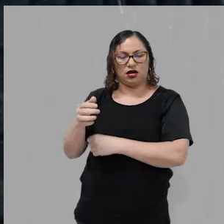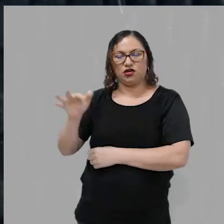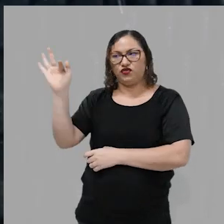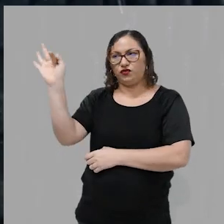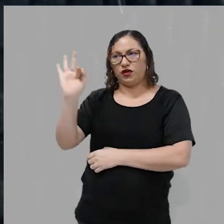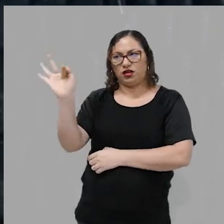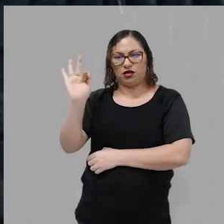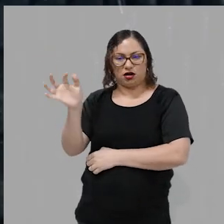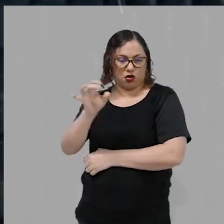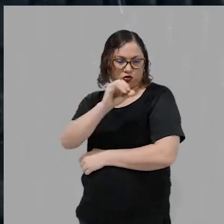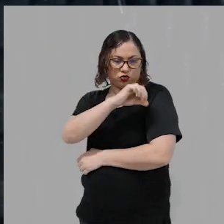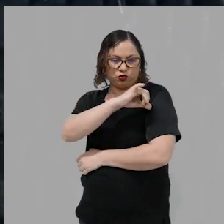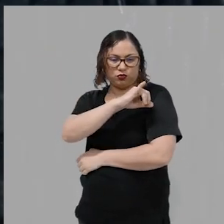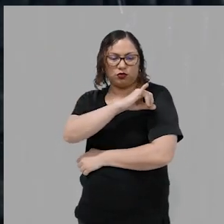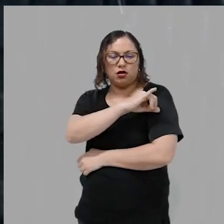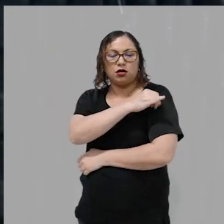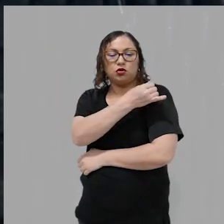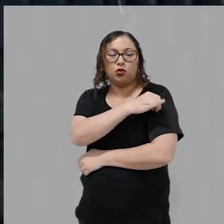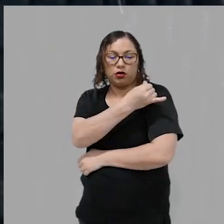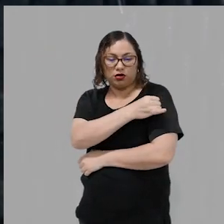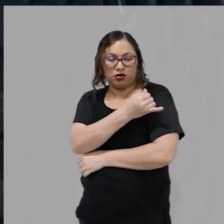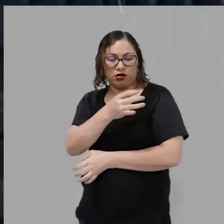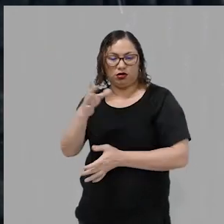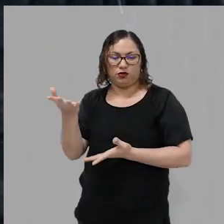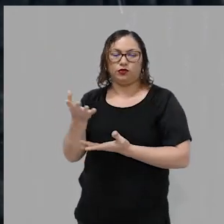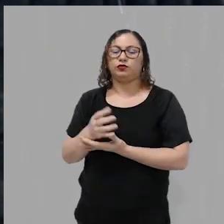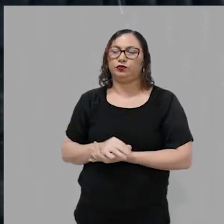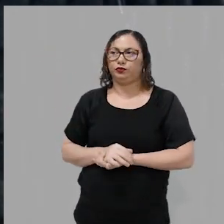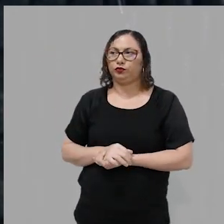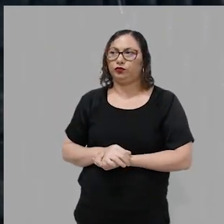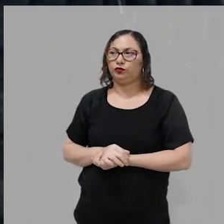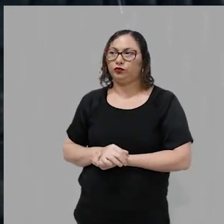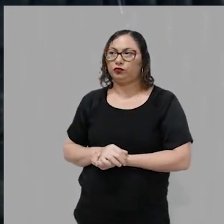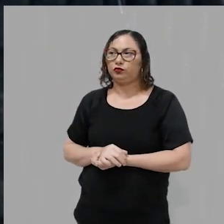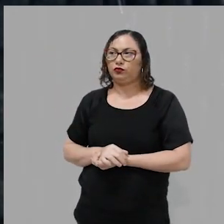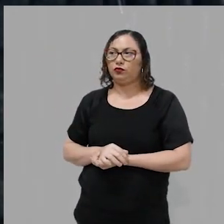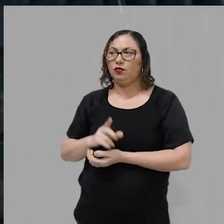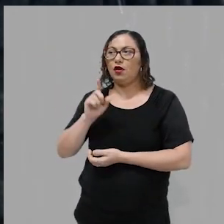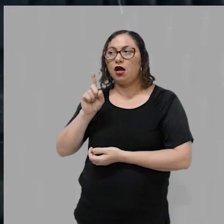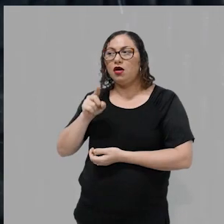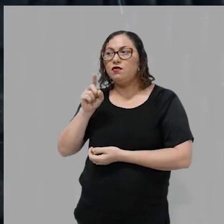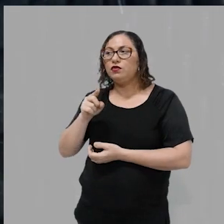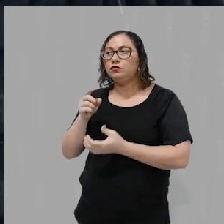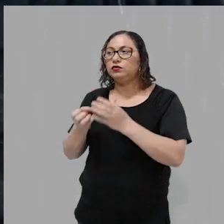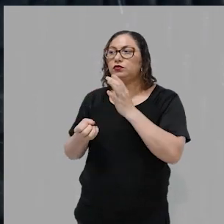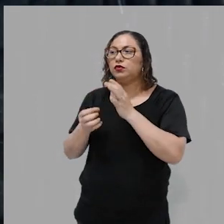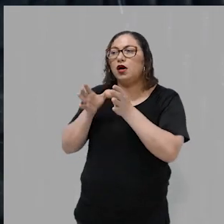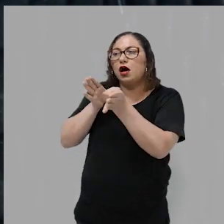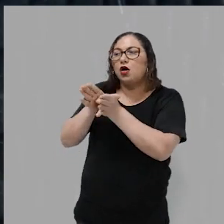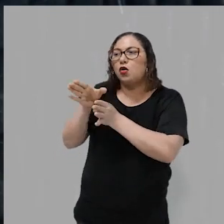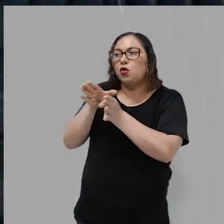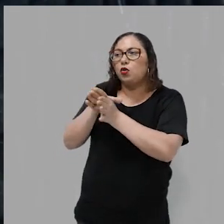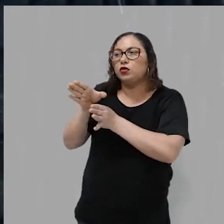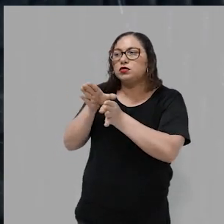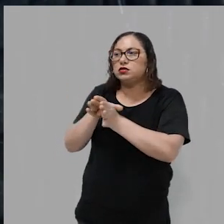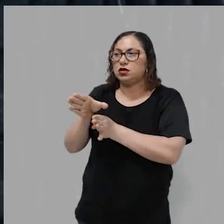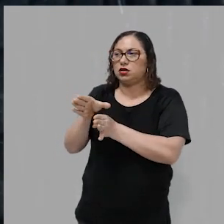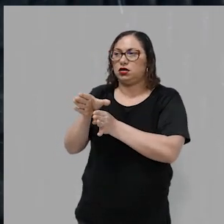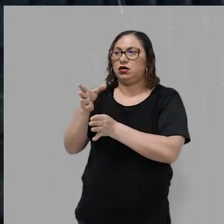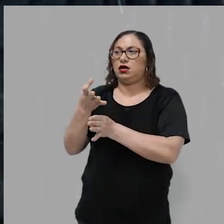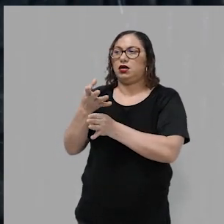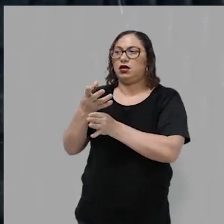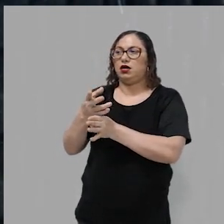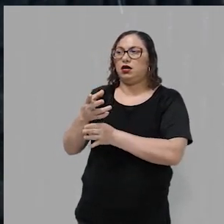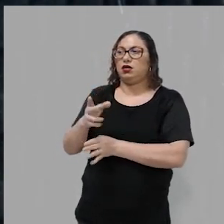Federal do Rio de Janeiro, né, a UFRJ, foi anexada à Faculdade Federal do Rio de Janeiro, e foi aconselhado pelo naturalista, né, a contratar